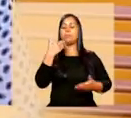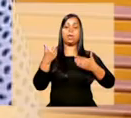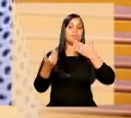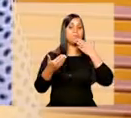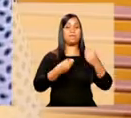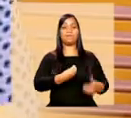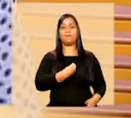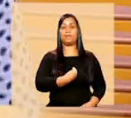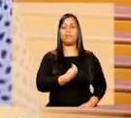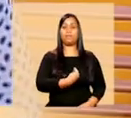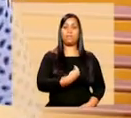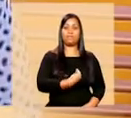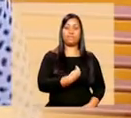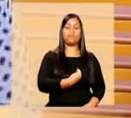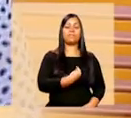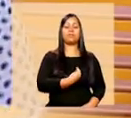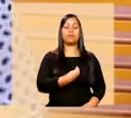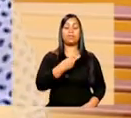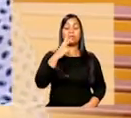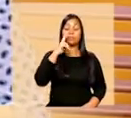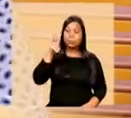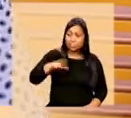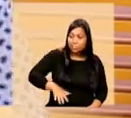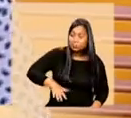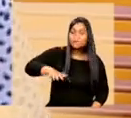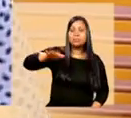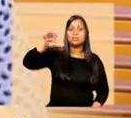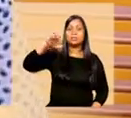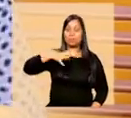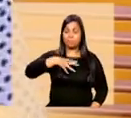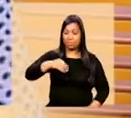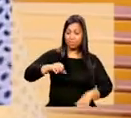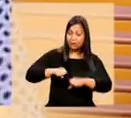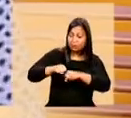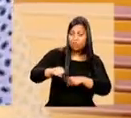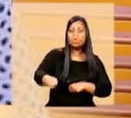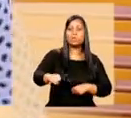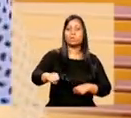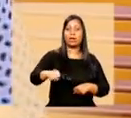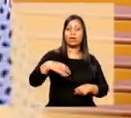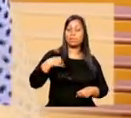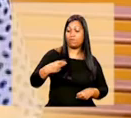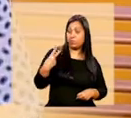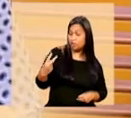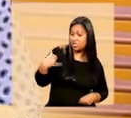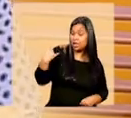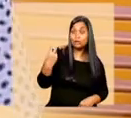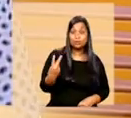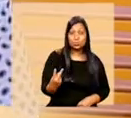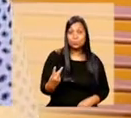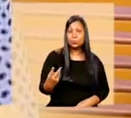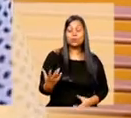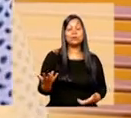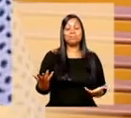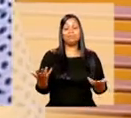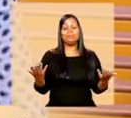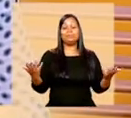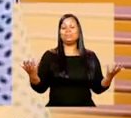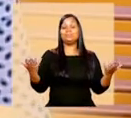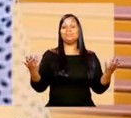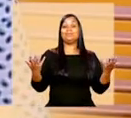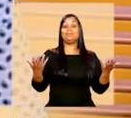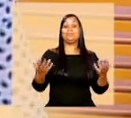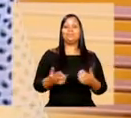quero viver. Quero poder ver meus filhos crescerem, minha filha se formar, meu filho que está com 2 aninhos, né? Nossa,